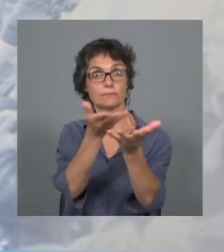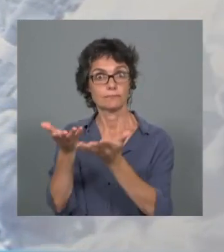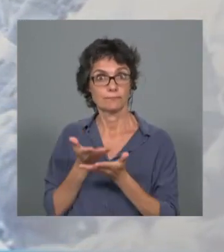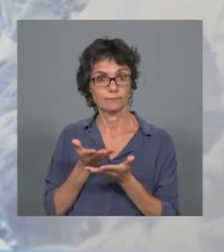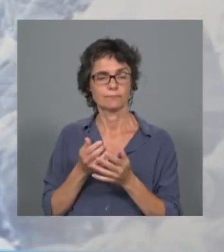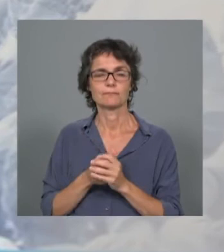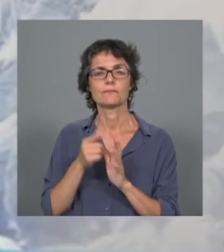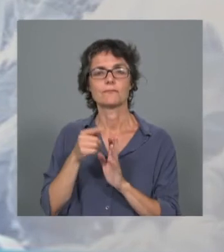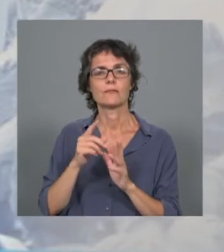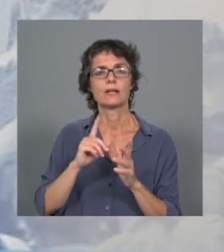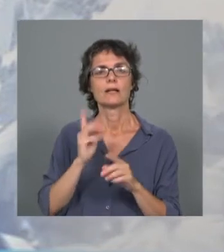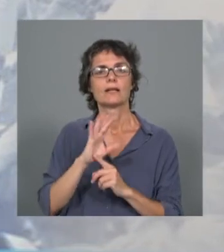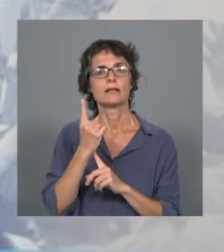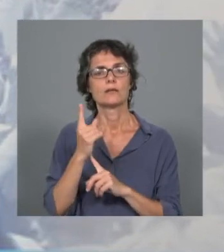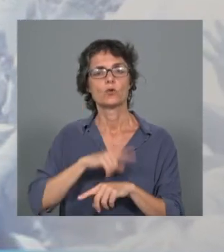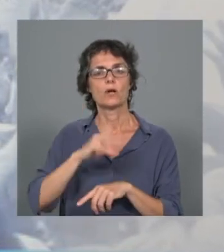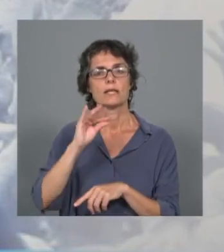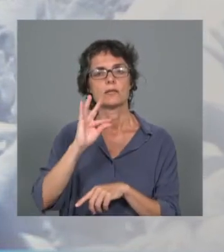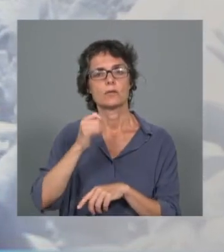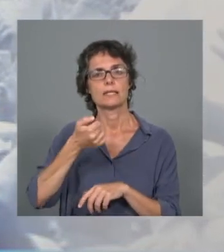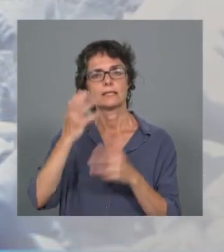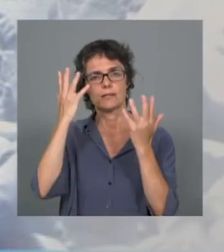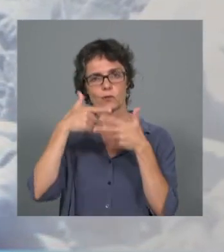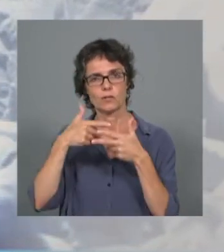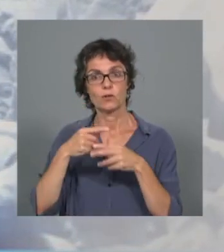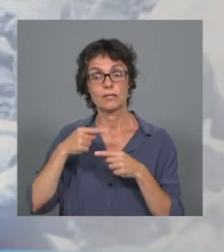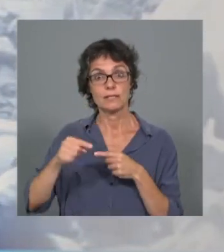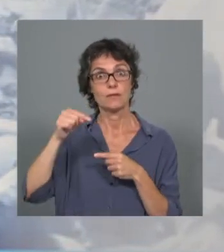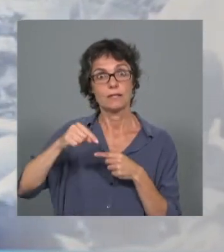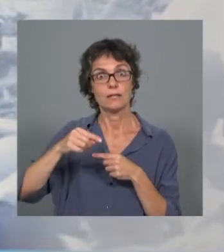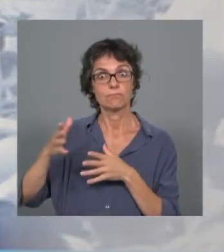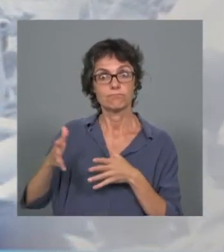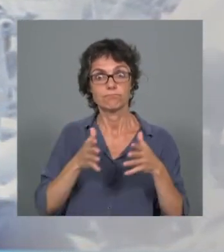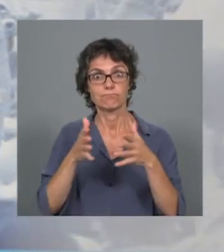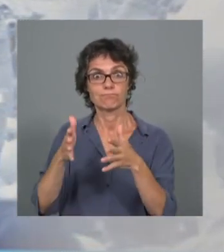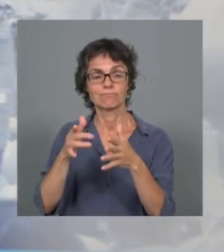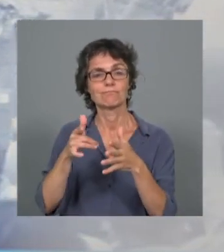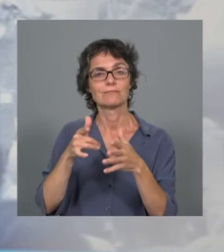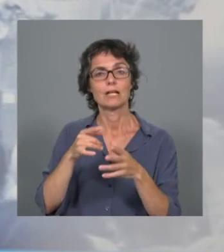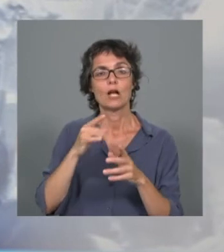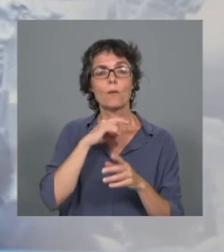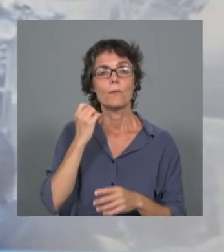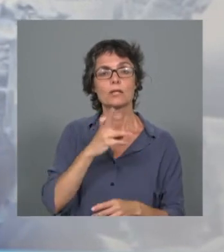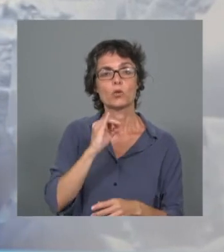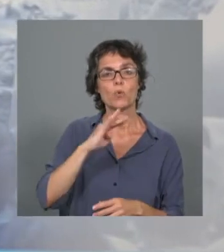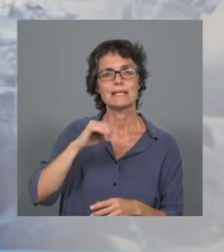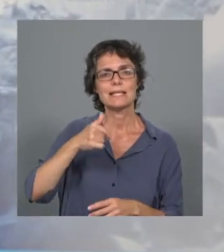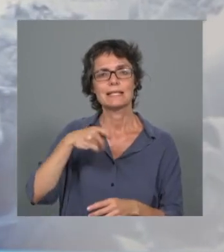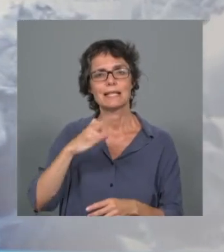1 pelas 22h45, que esta semana segue as pistas do Padre Rui Santiago para